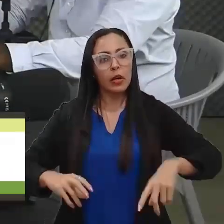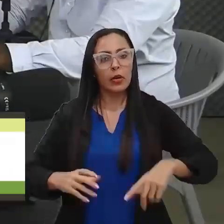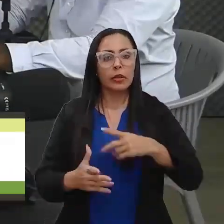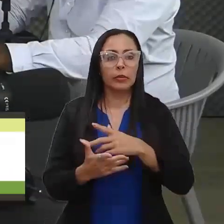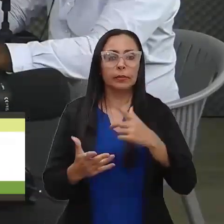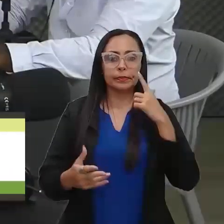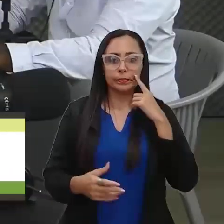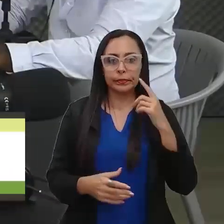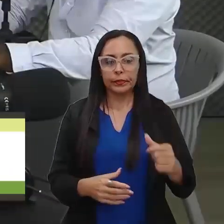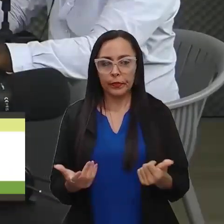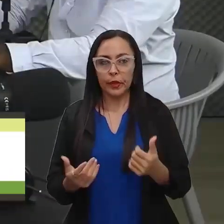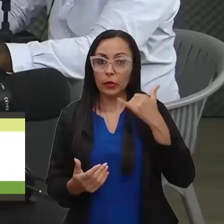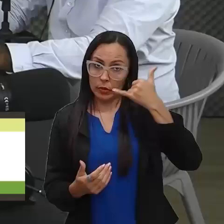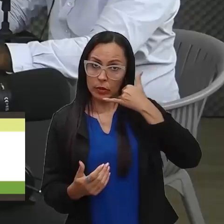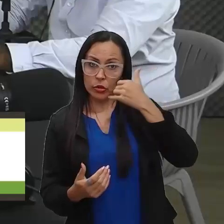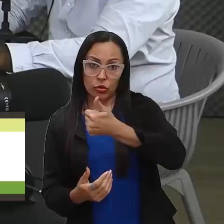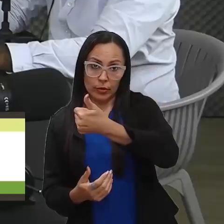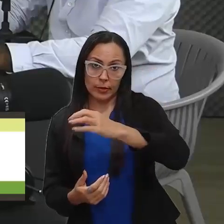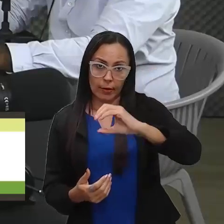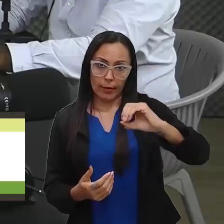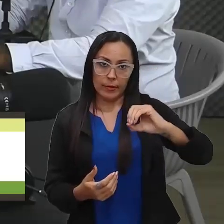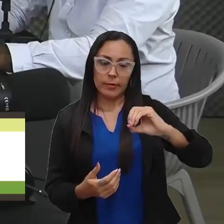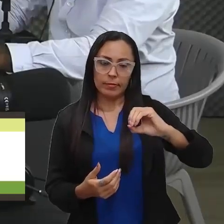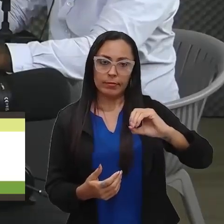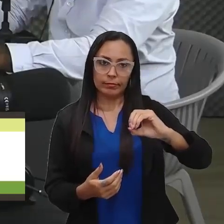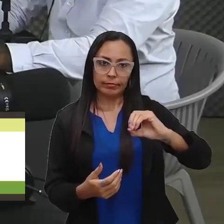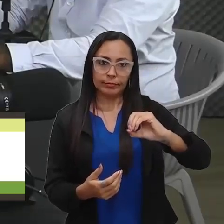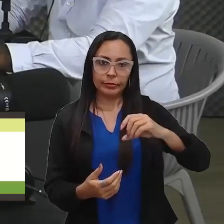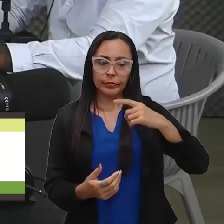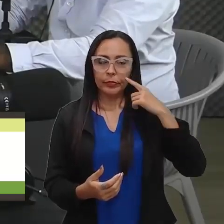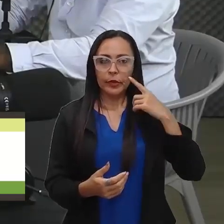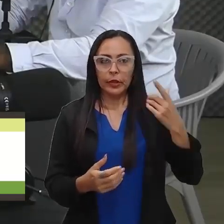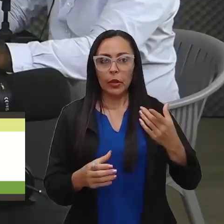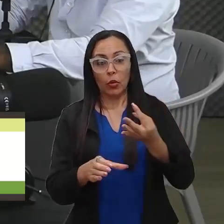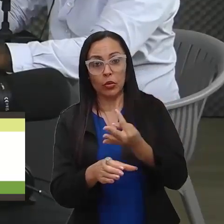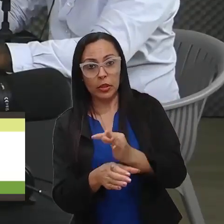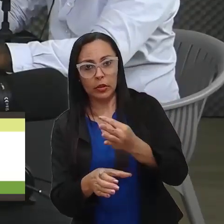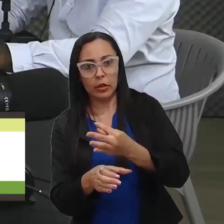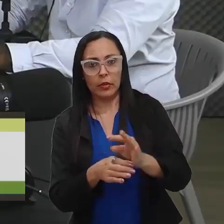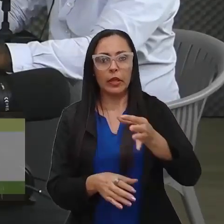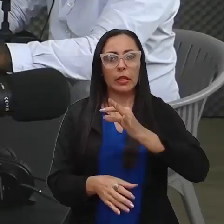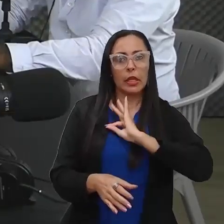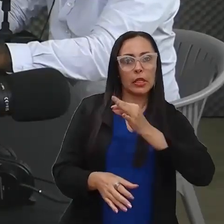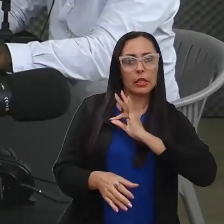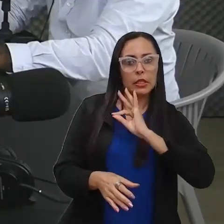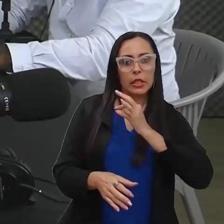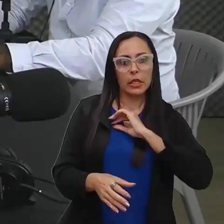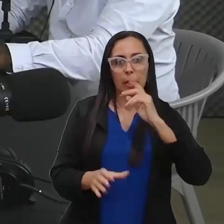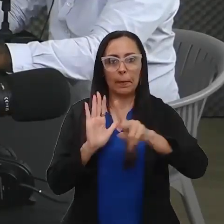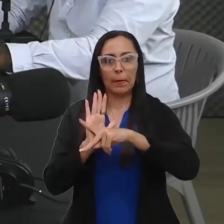revisar, Disque 100, que é o Disque de Direitos Humanos, nós temos o Conselho Tutelar, temos a Delegacia de Polícia,